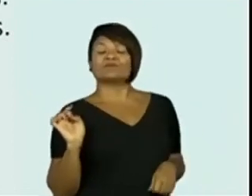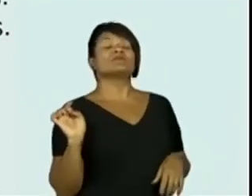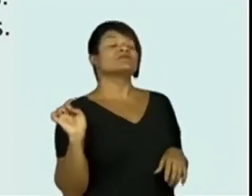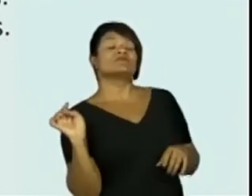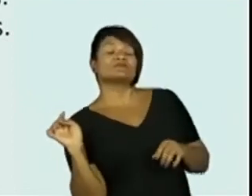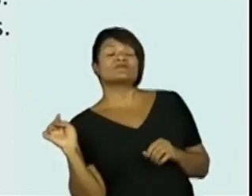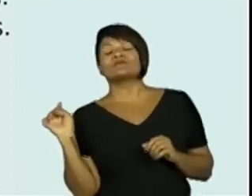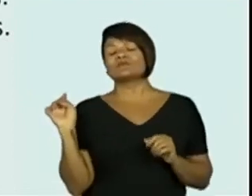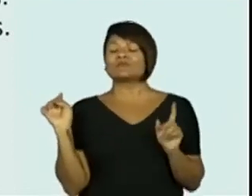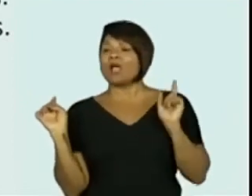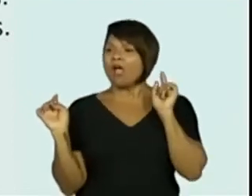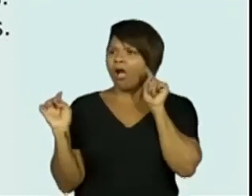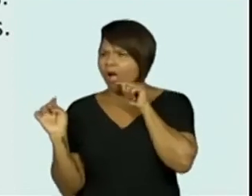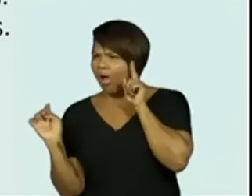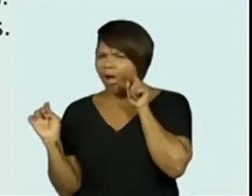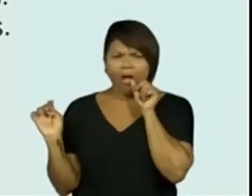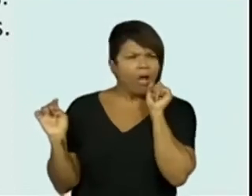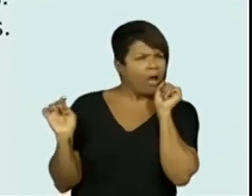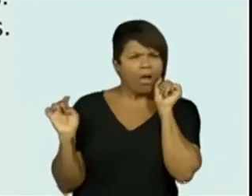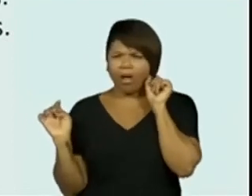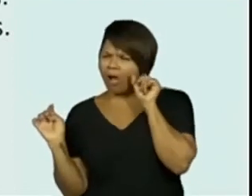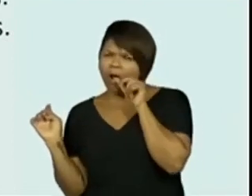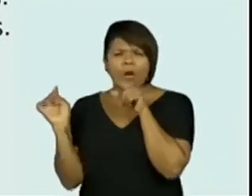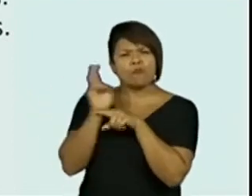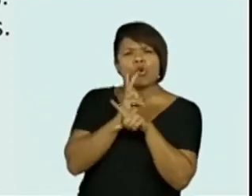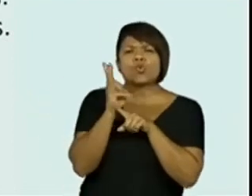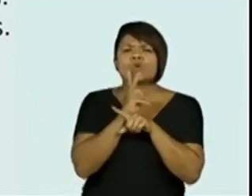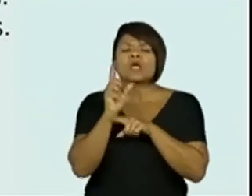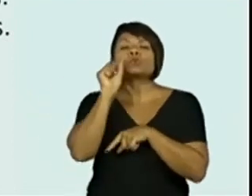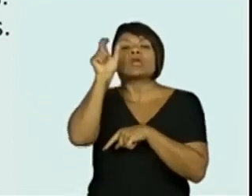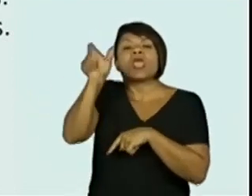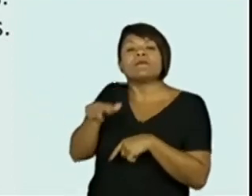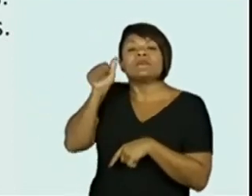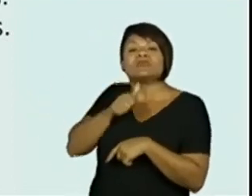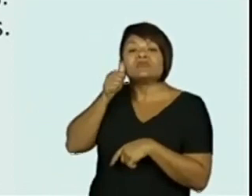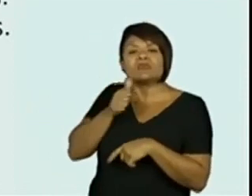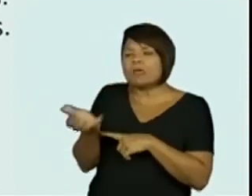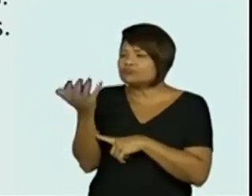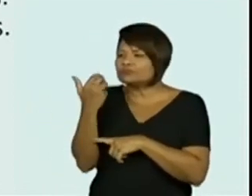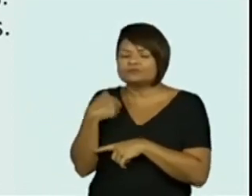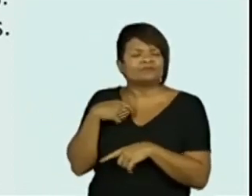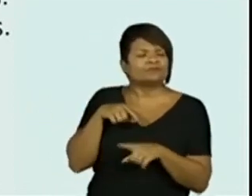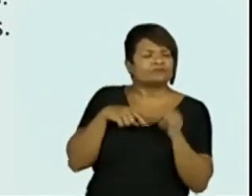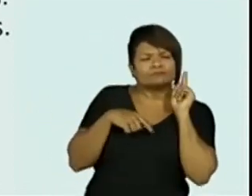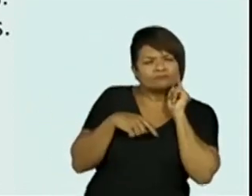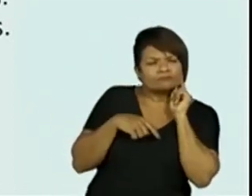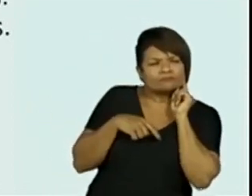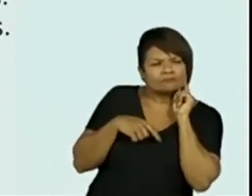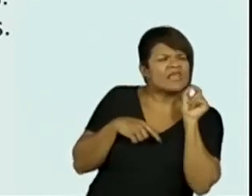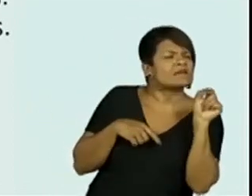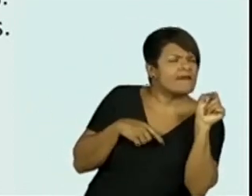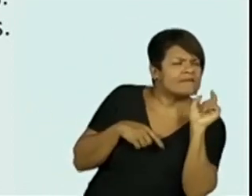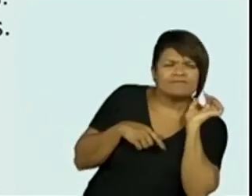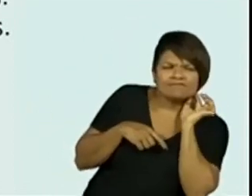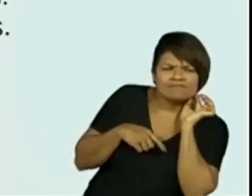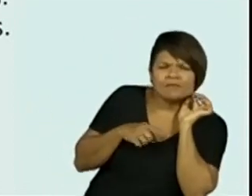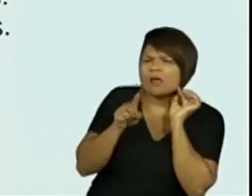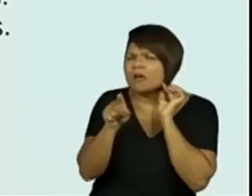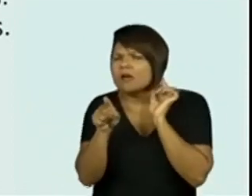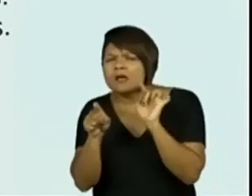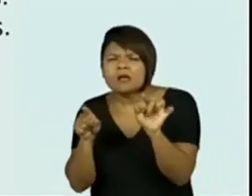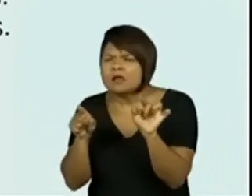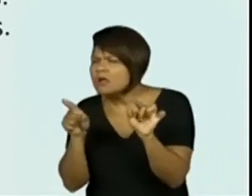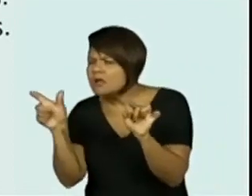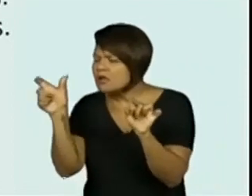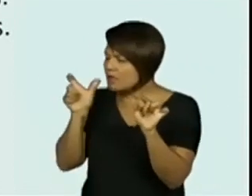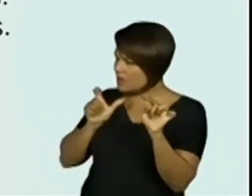lugar. A quem deveria procurar? Assunta daqui, ouve dali. E o nome